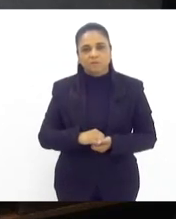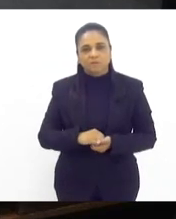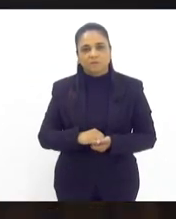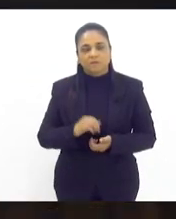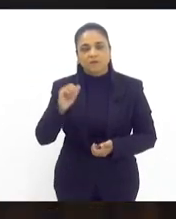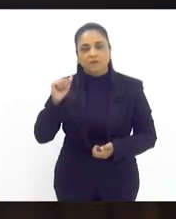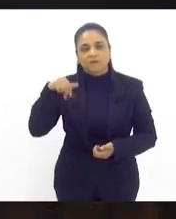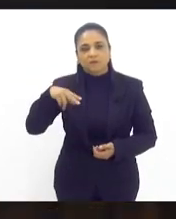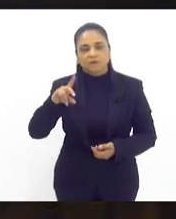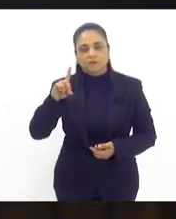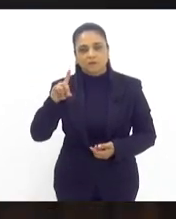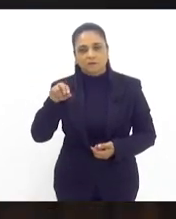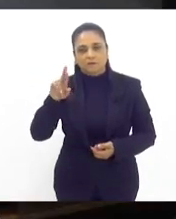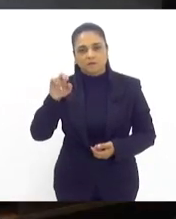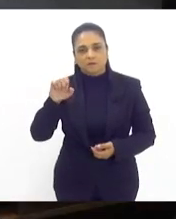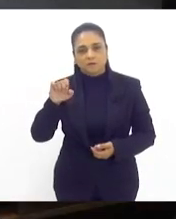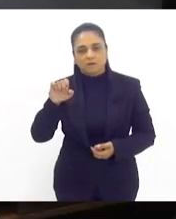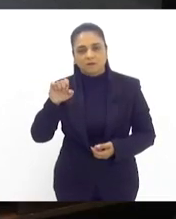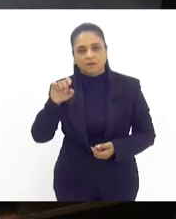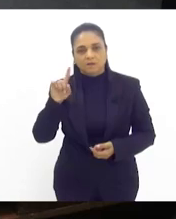Andrezinho siciliano